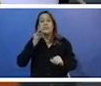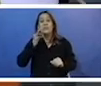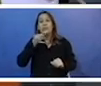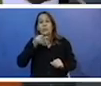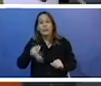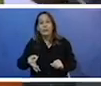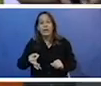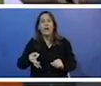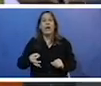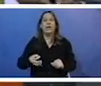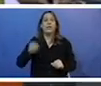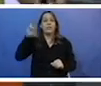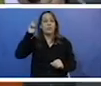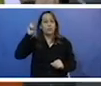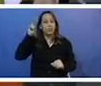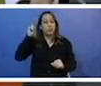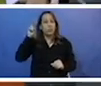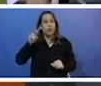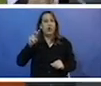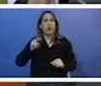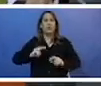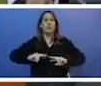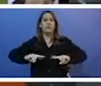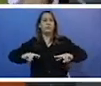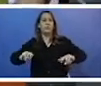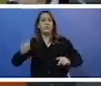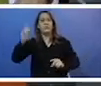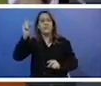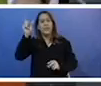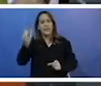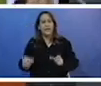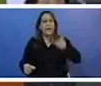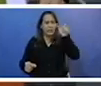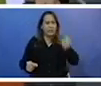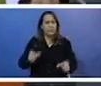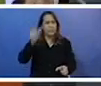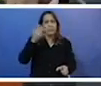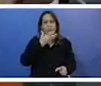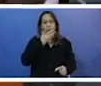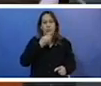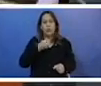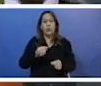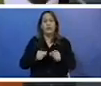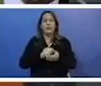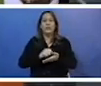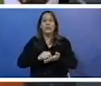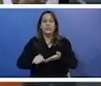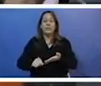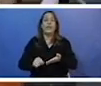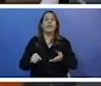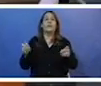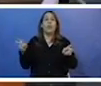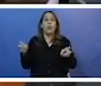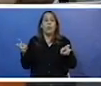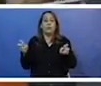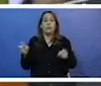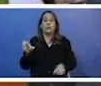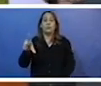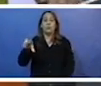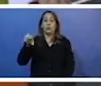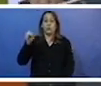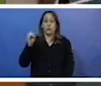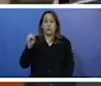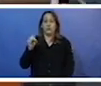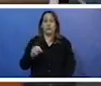Existem variados tipos de cordéis. Cada cordelista, cada poeta, escolhe o seu assunto preferido para